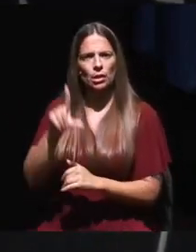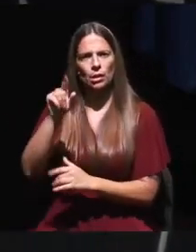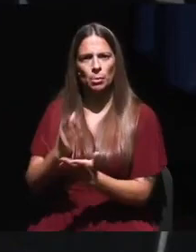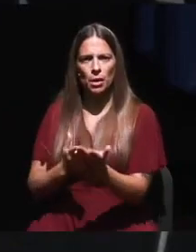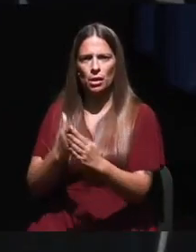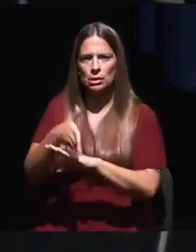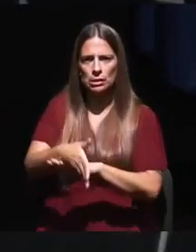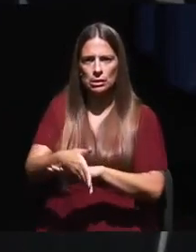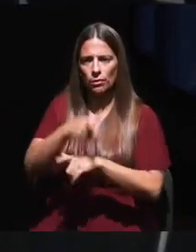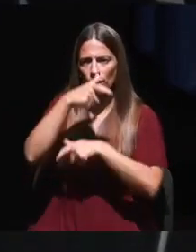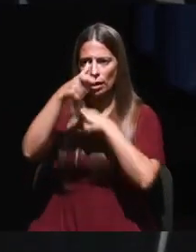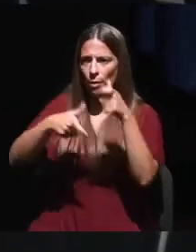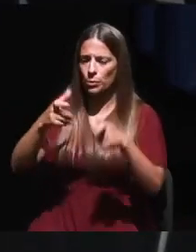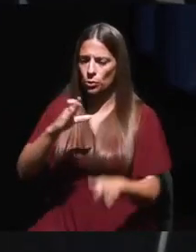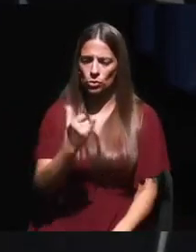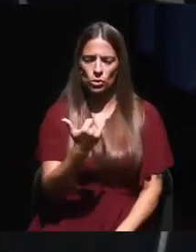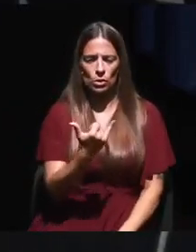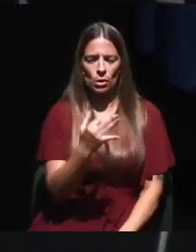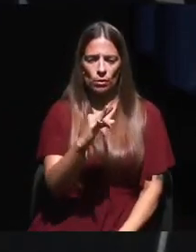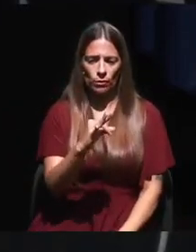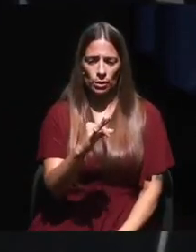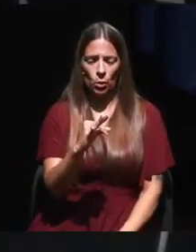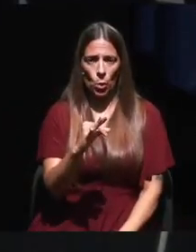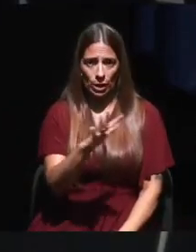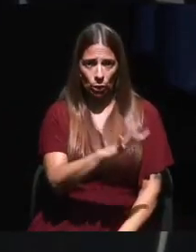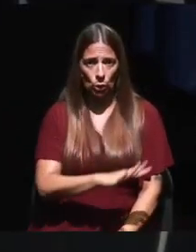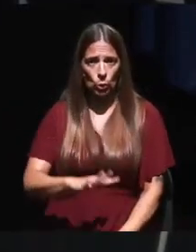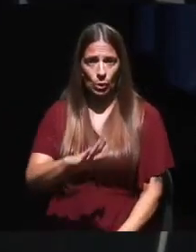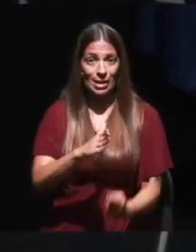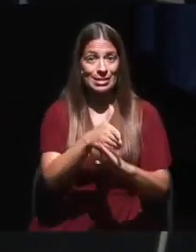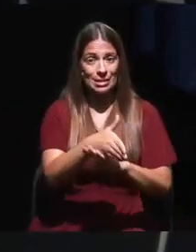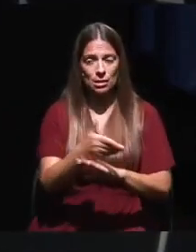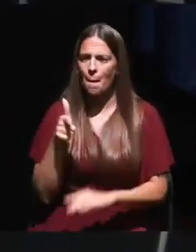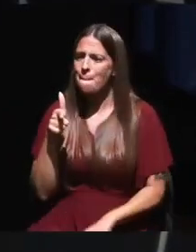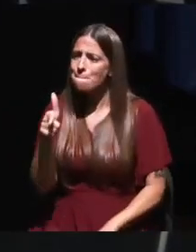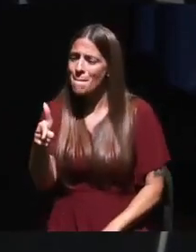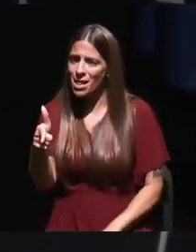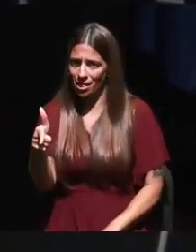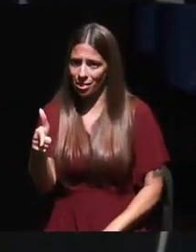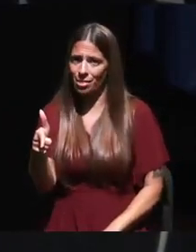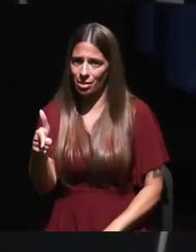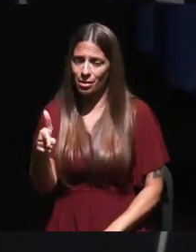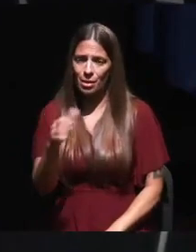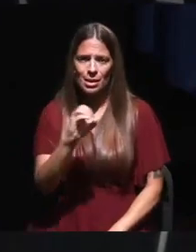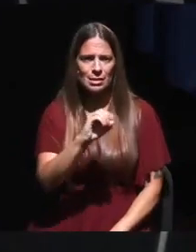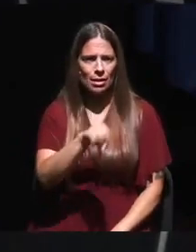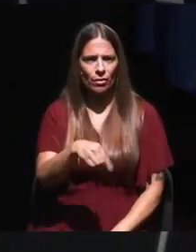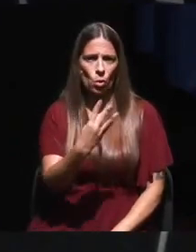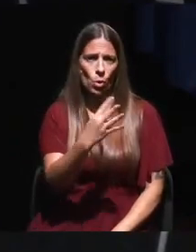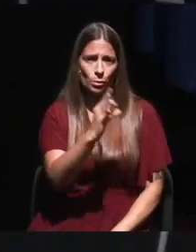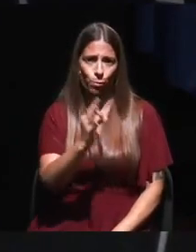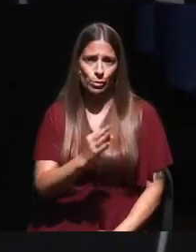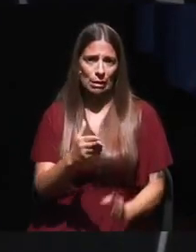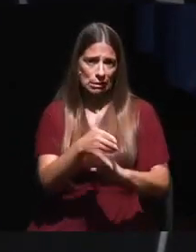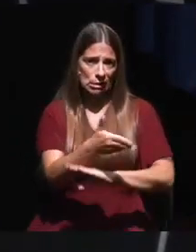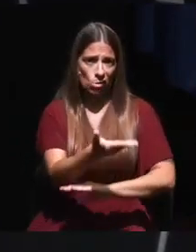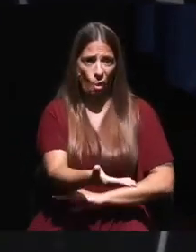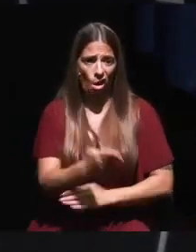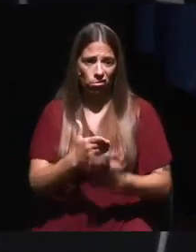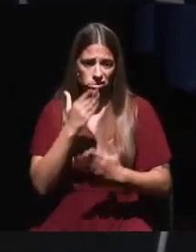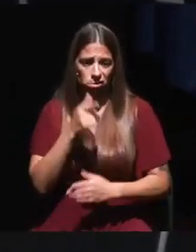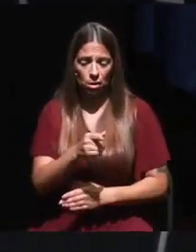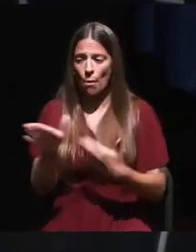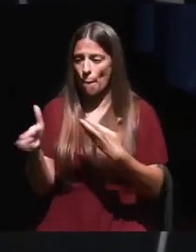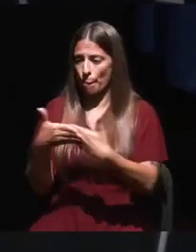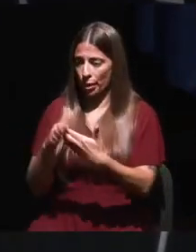à população 24 hectares dos 1000, o que representa 0,4% de toda a área. Este fecho tem